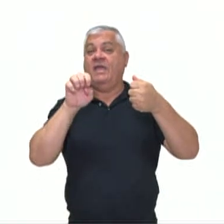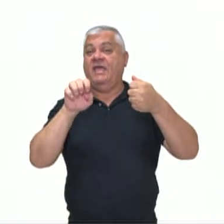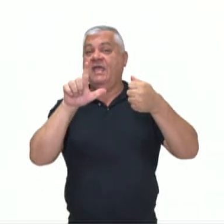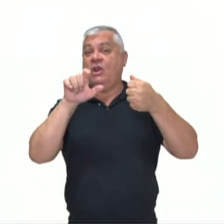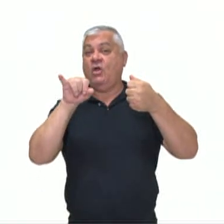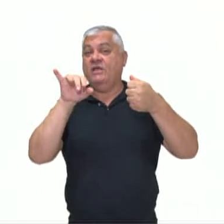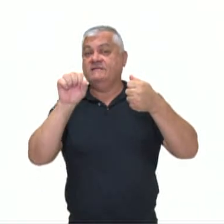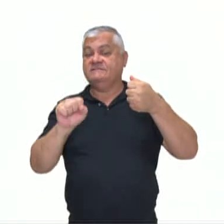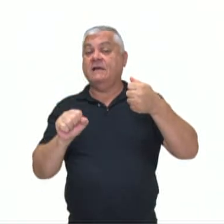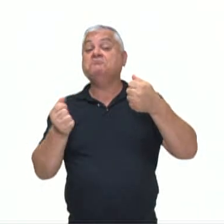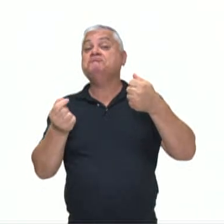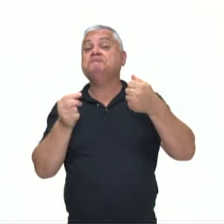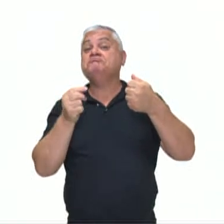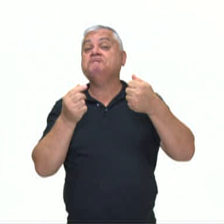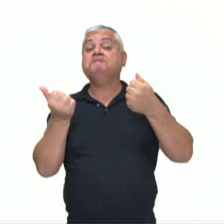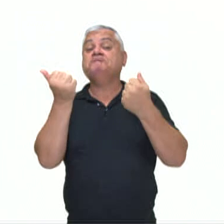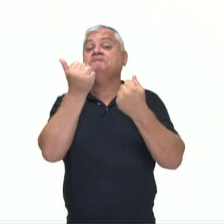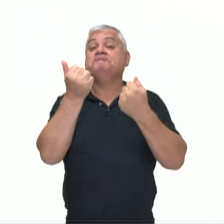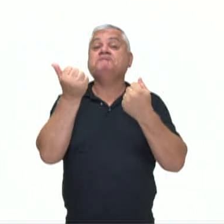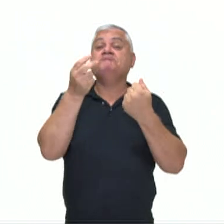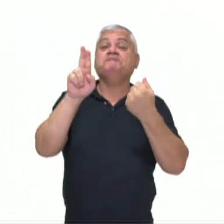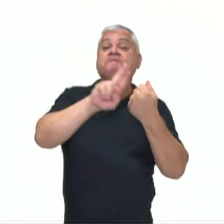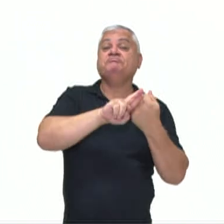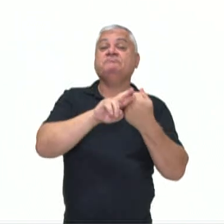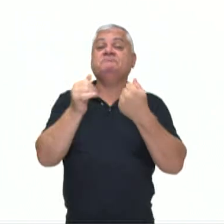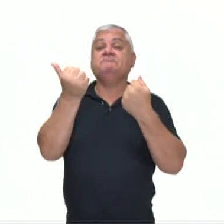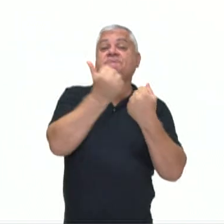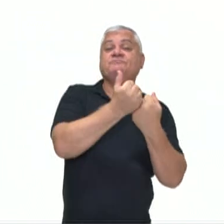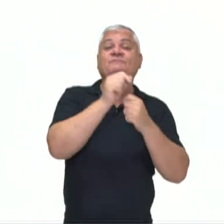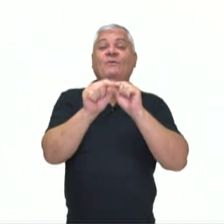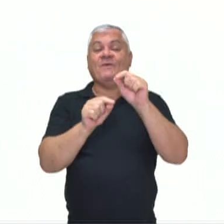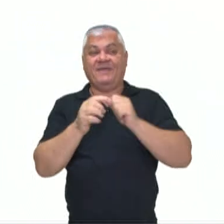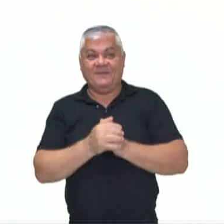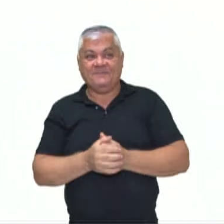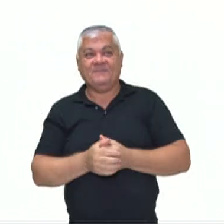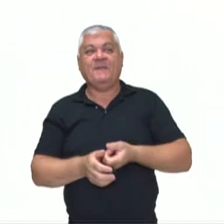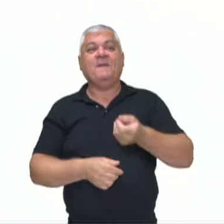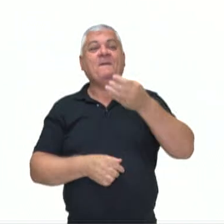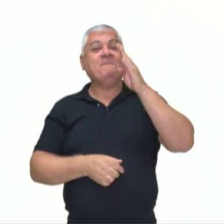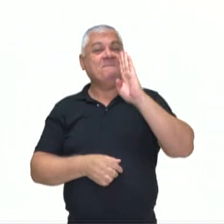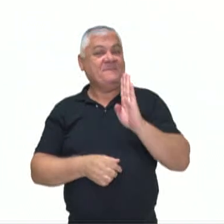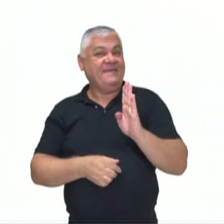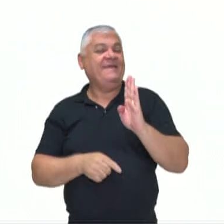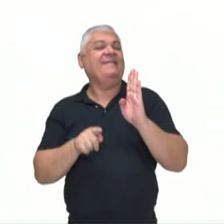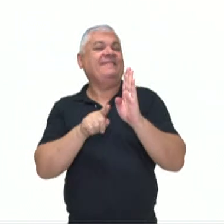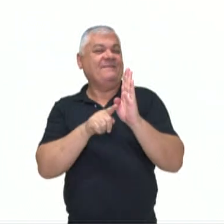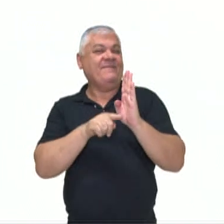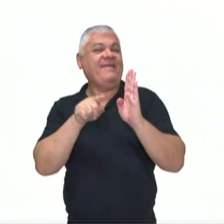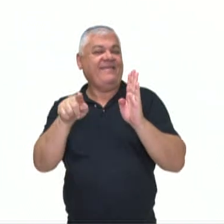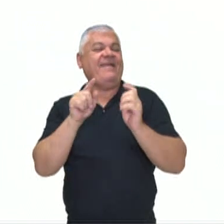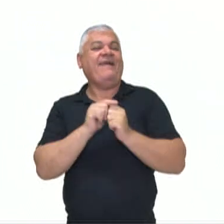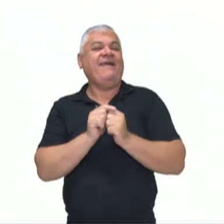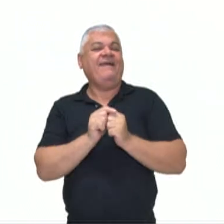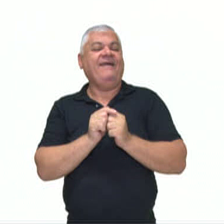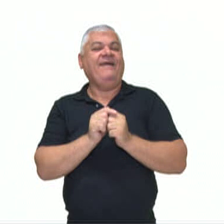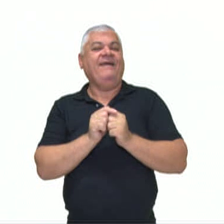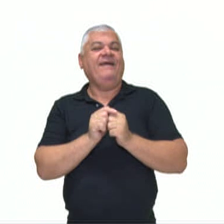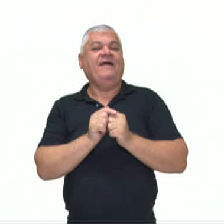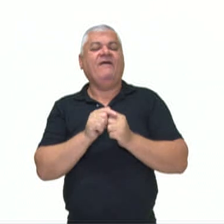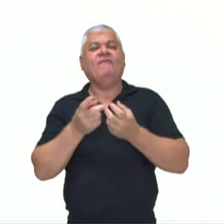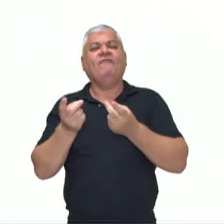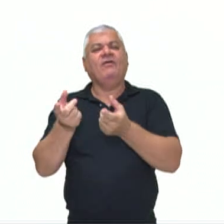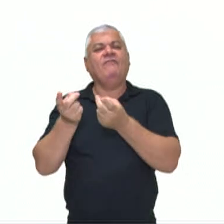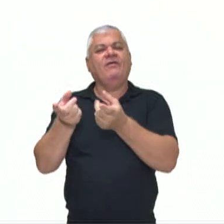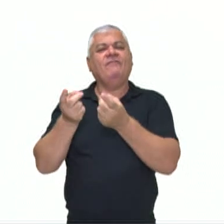está destacado. La vendedora me ofreceu a possibilidade de cambiar el sapato. O sujeito está destacado. Letra C. Se não